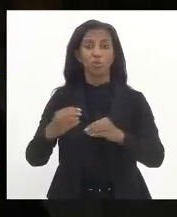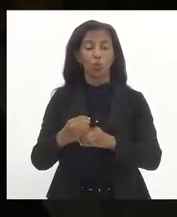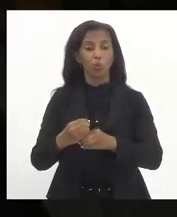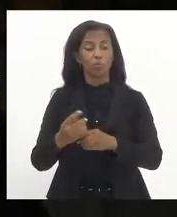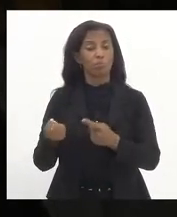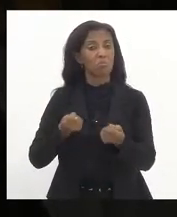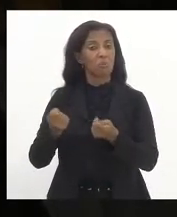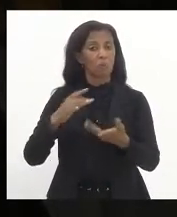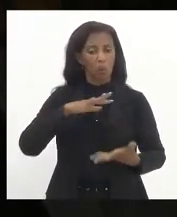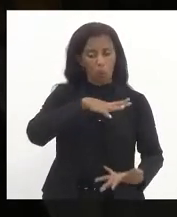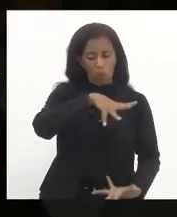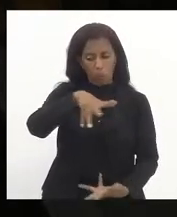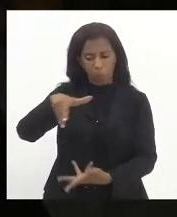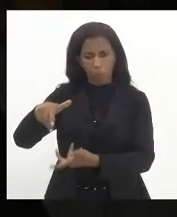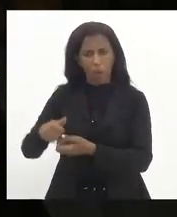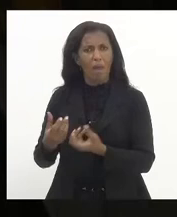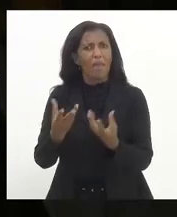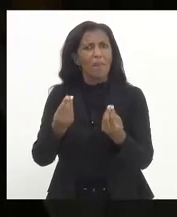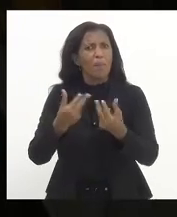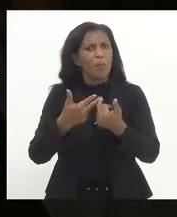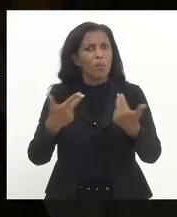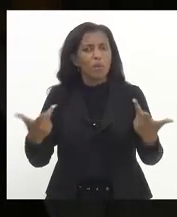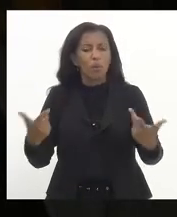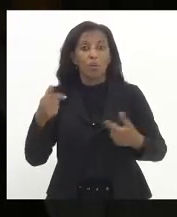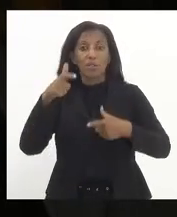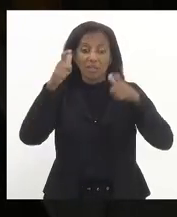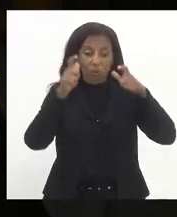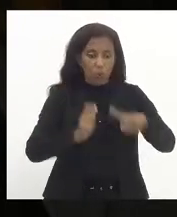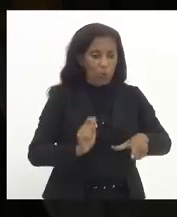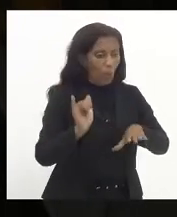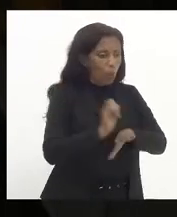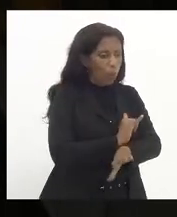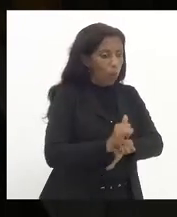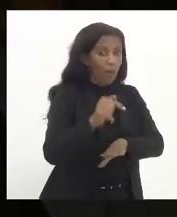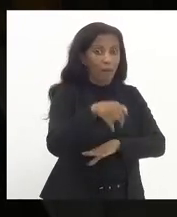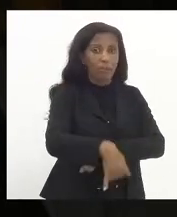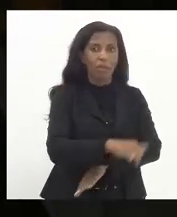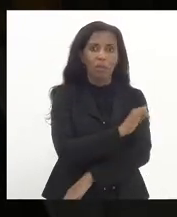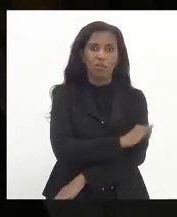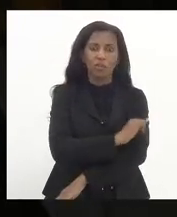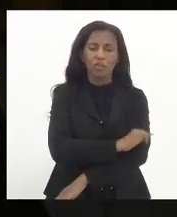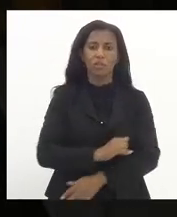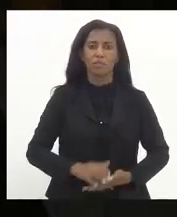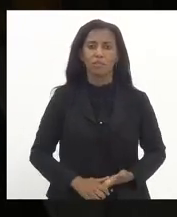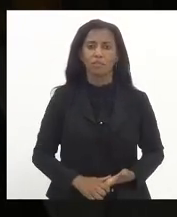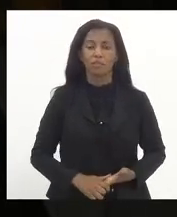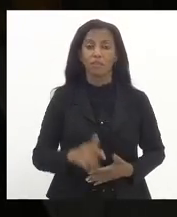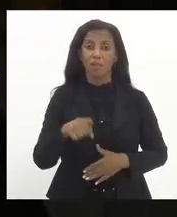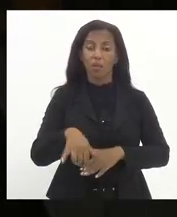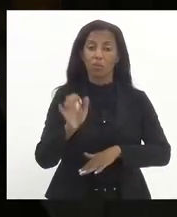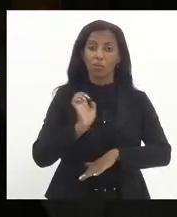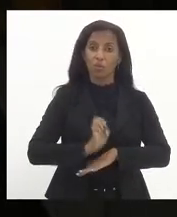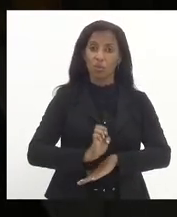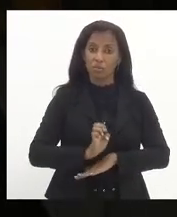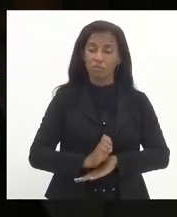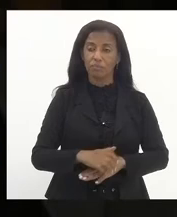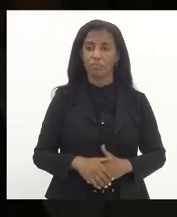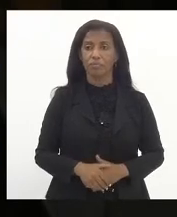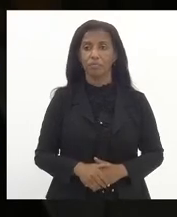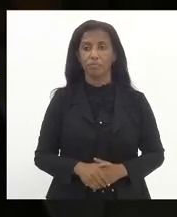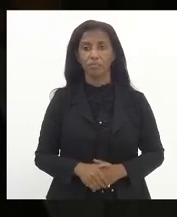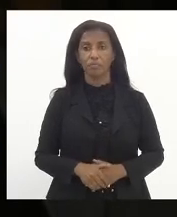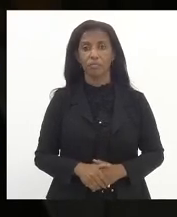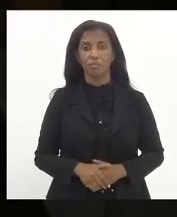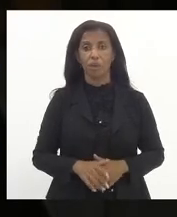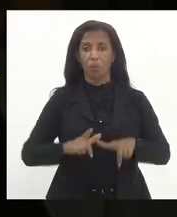global. É muita coisa, nós estamos num lugar estratégico. Isso aqui é o Rio de Janeiro. Isso aqui é um estado com